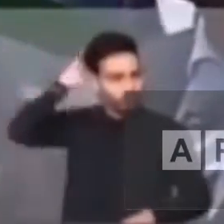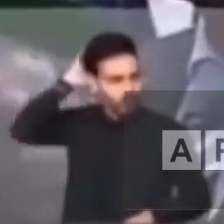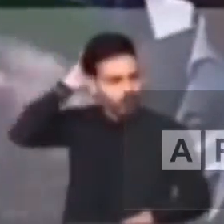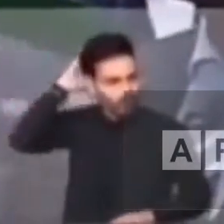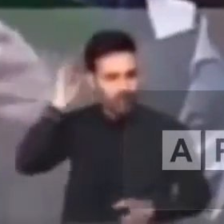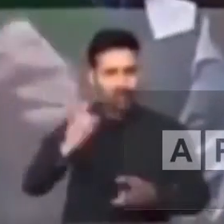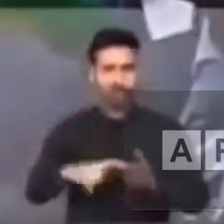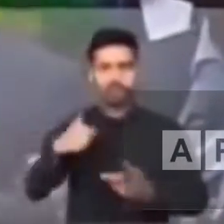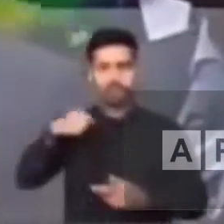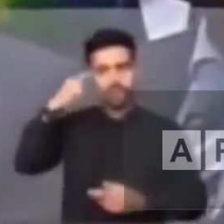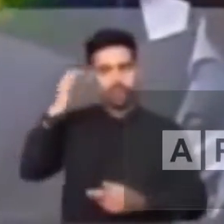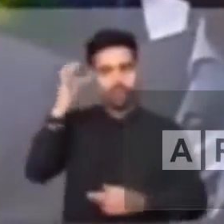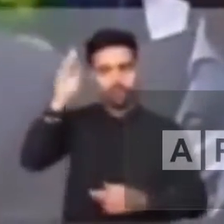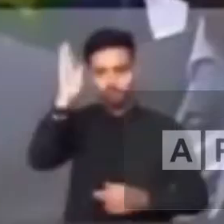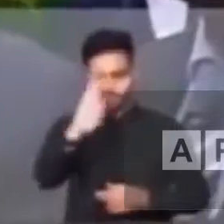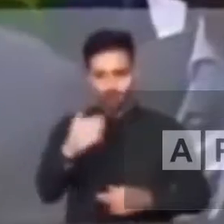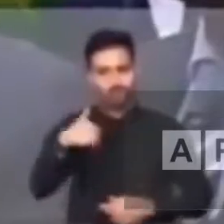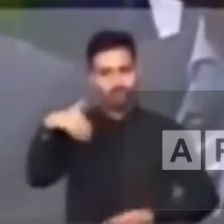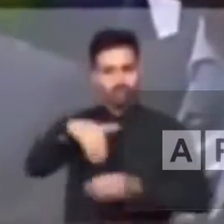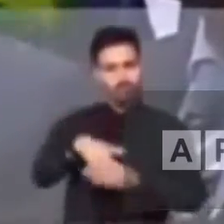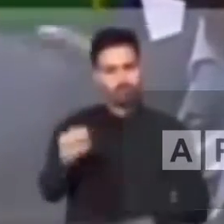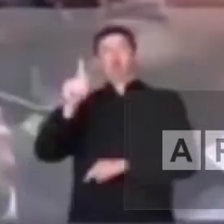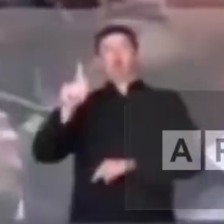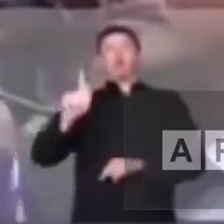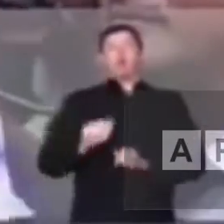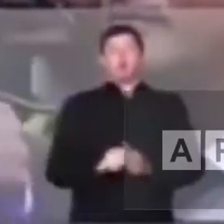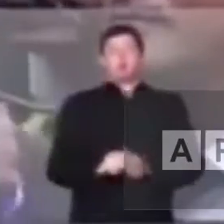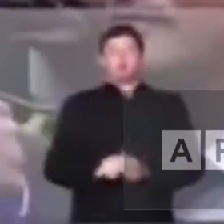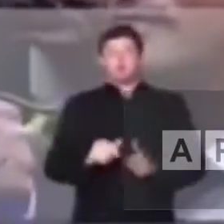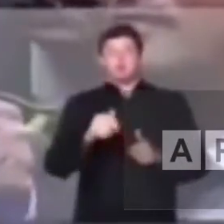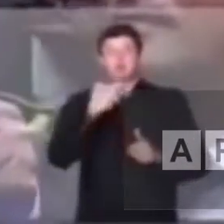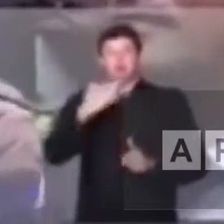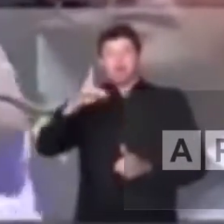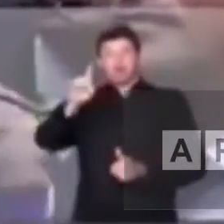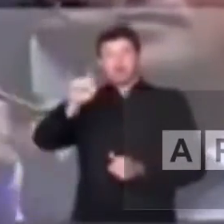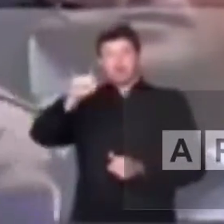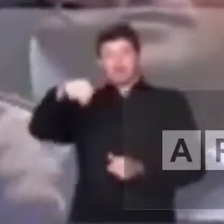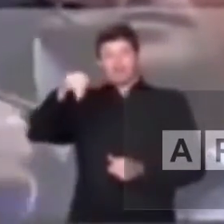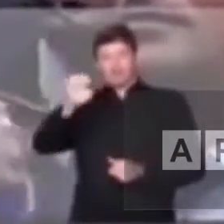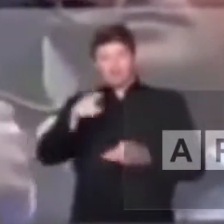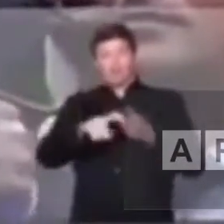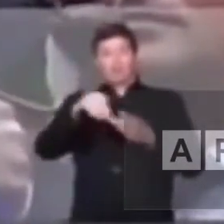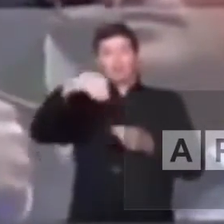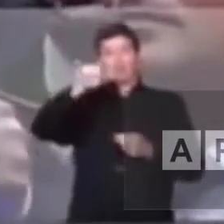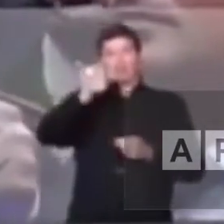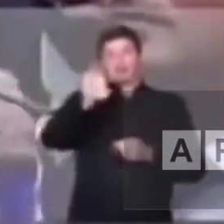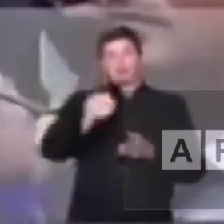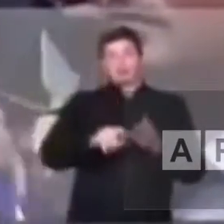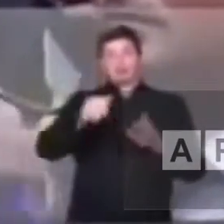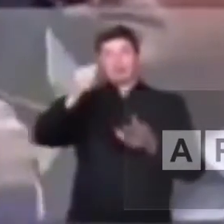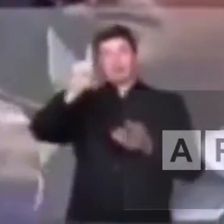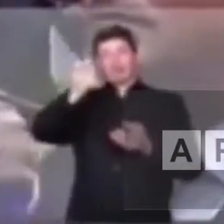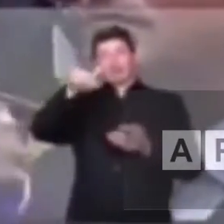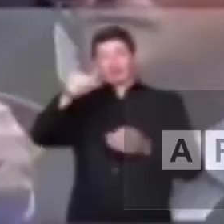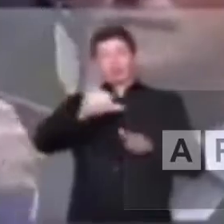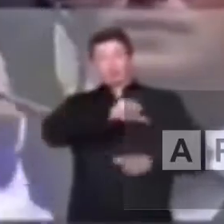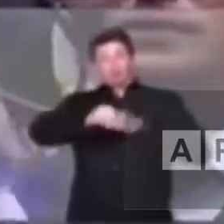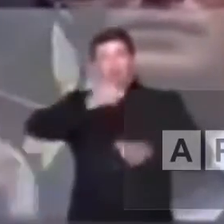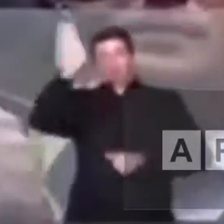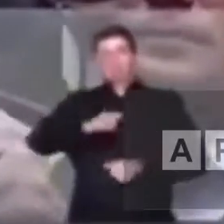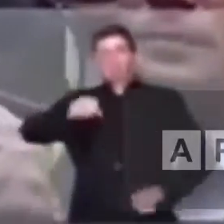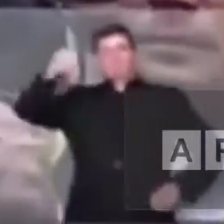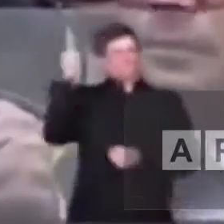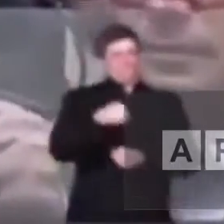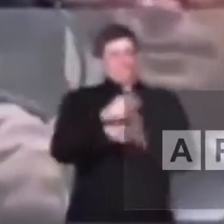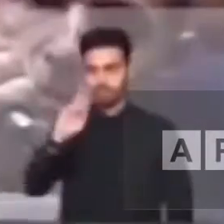um futuro melhor para o Brasil, eu voto sim. Por Daiane, Matheus e Adriane, muda Brasil,